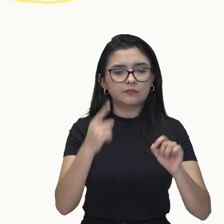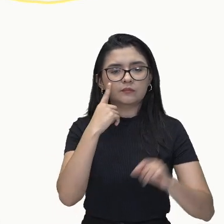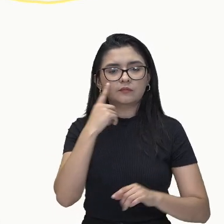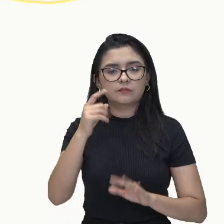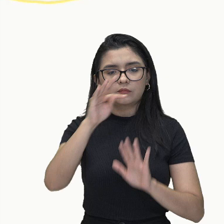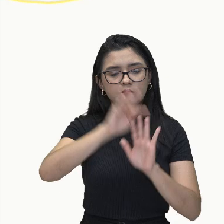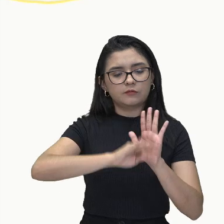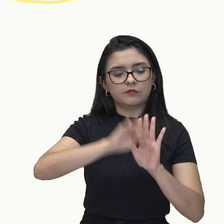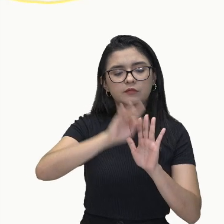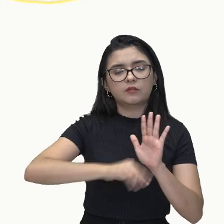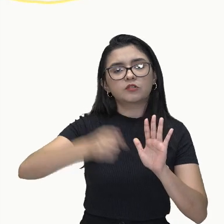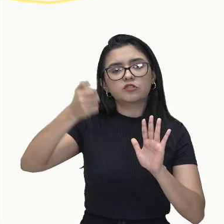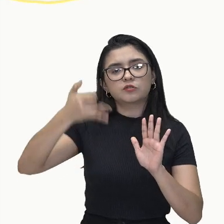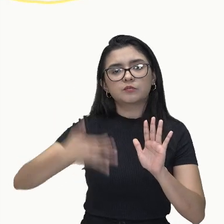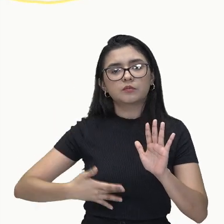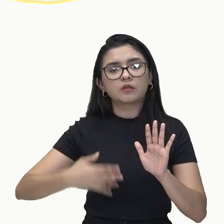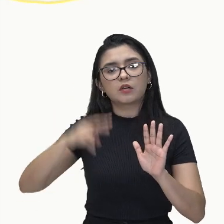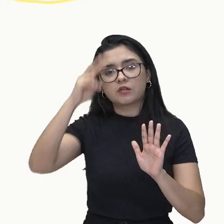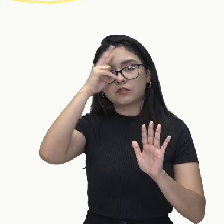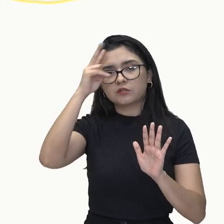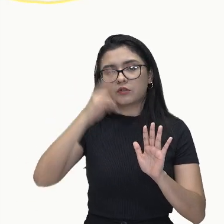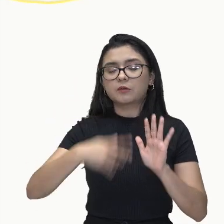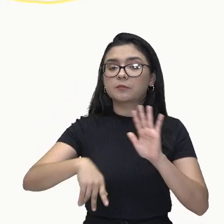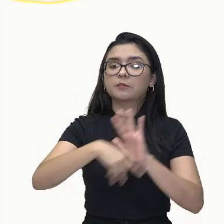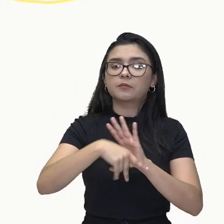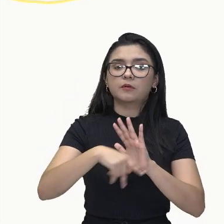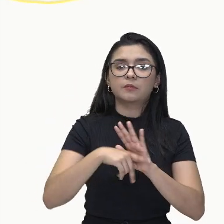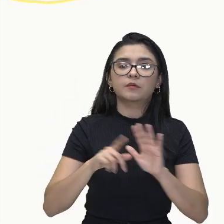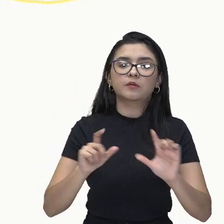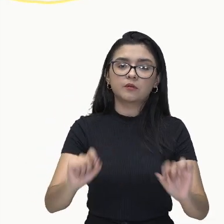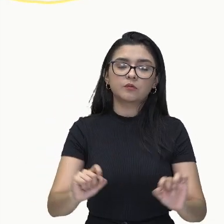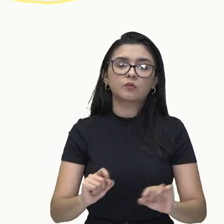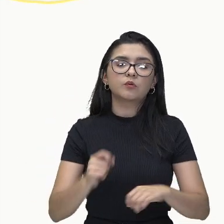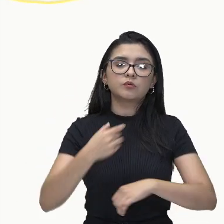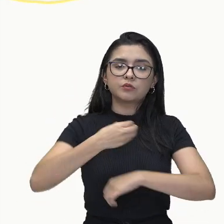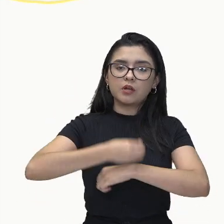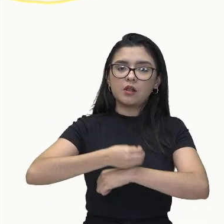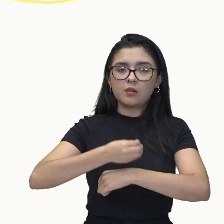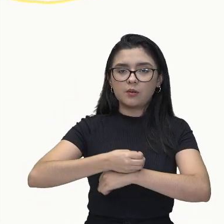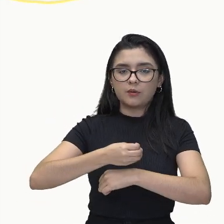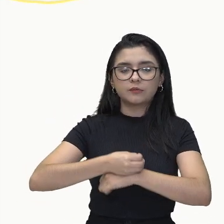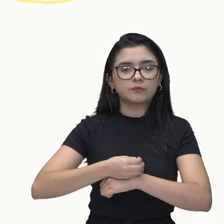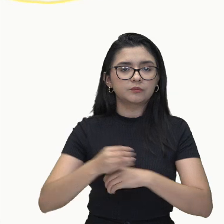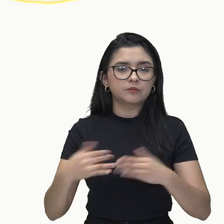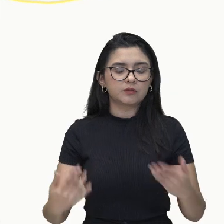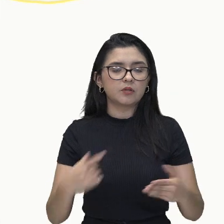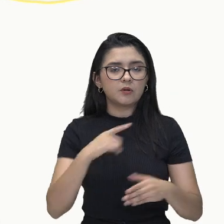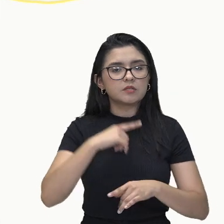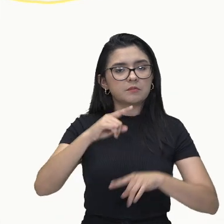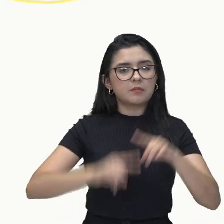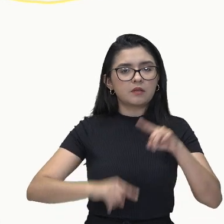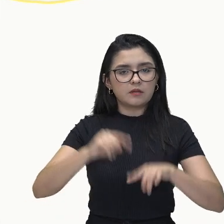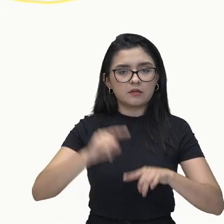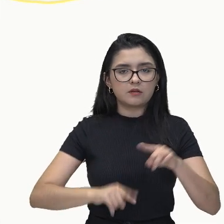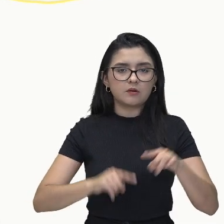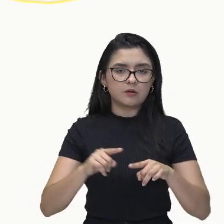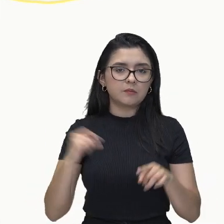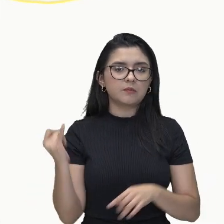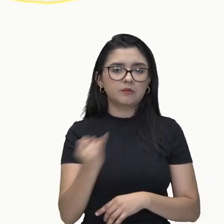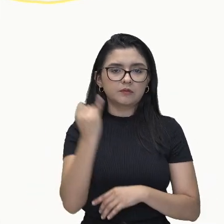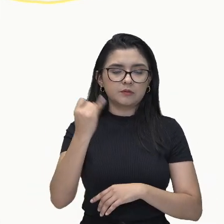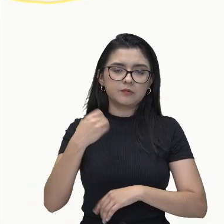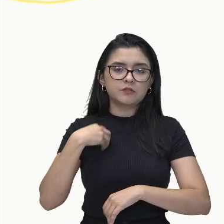eh a história aqui das da da dos dos relógios né Esse instrumento que serve para medir o